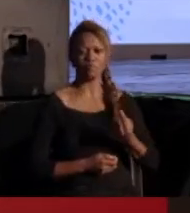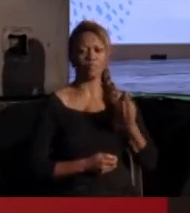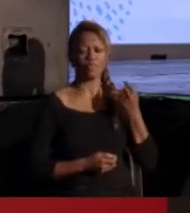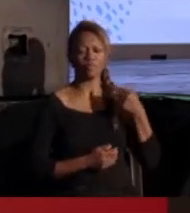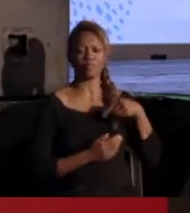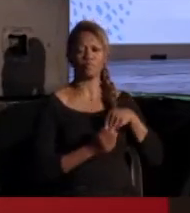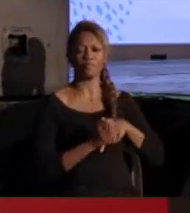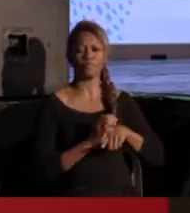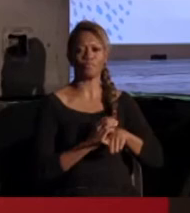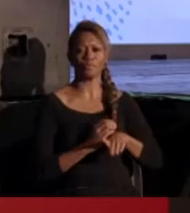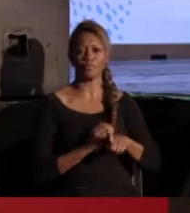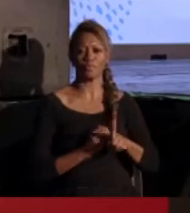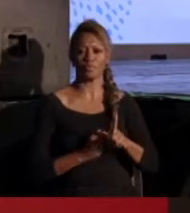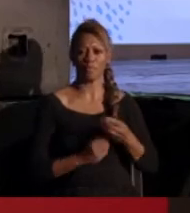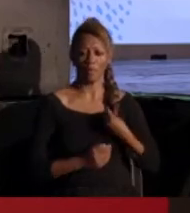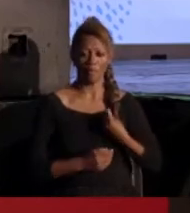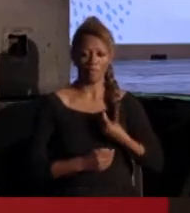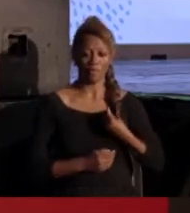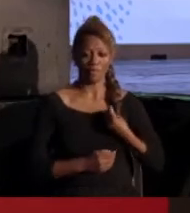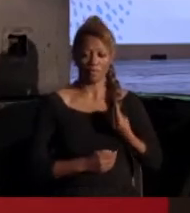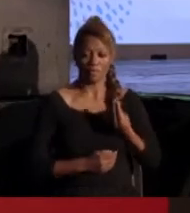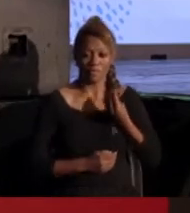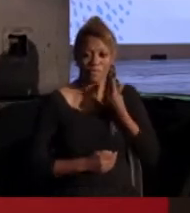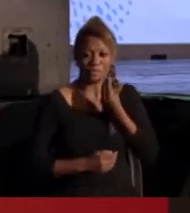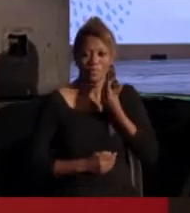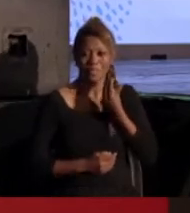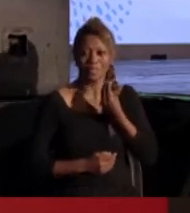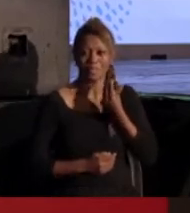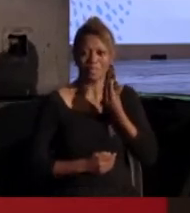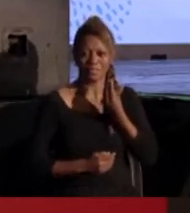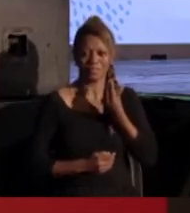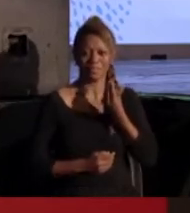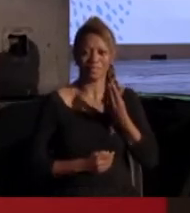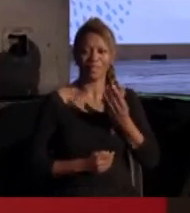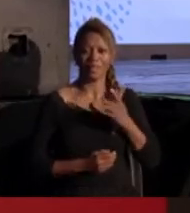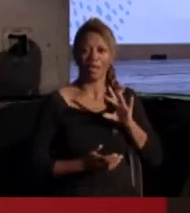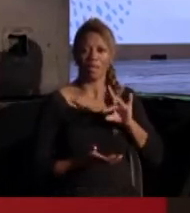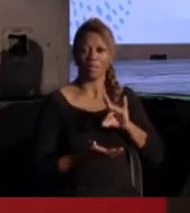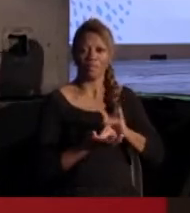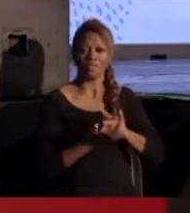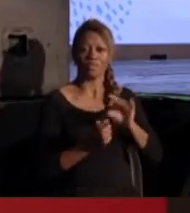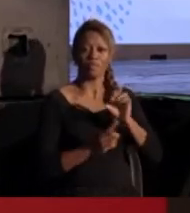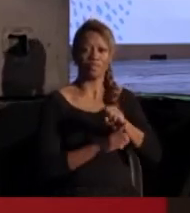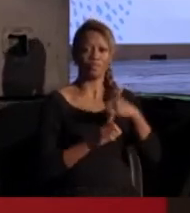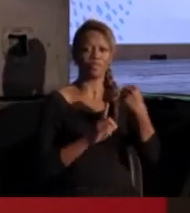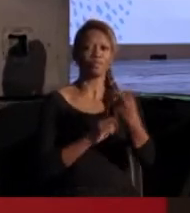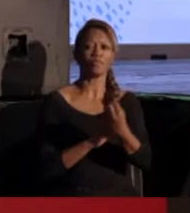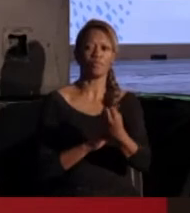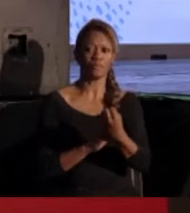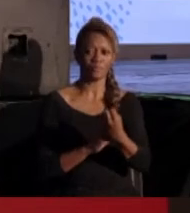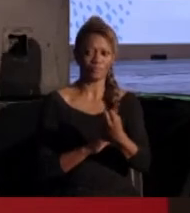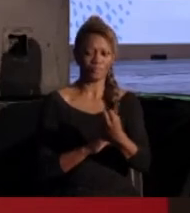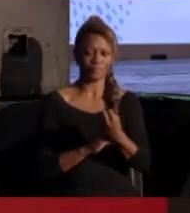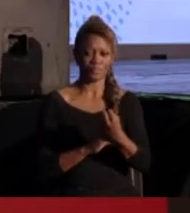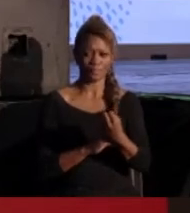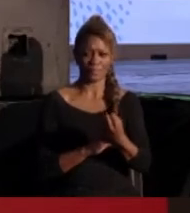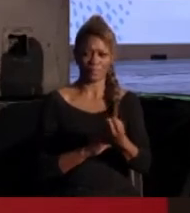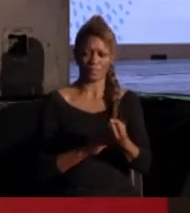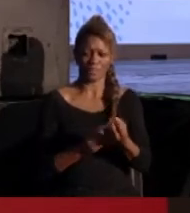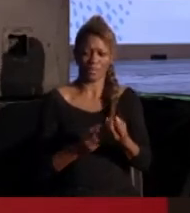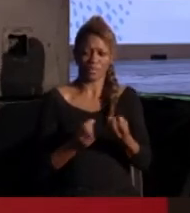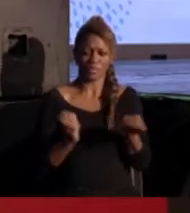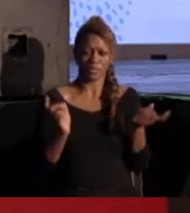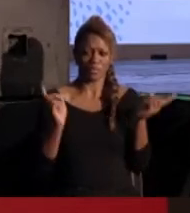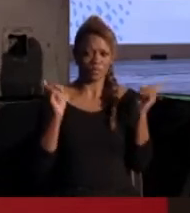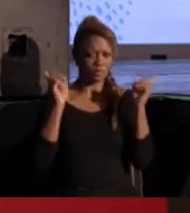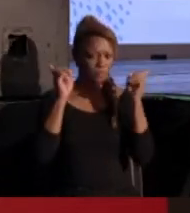e mais vivencial, mais existencial do paladar, na relação social, o buraco é muito grande e